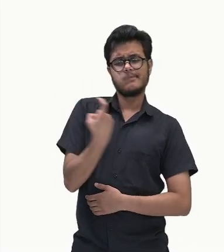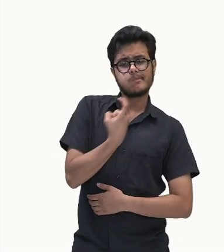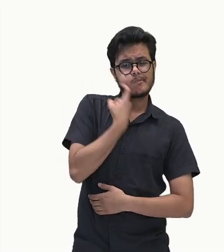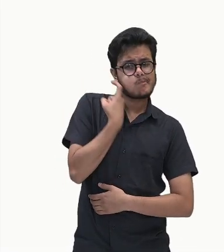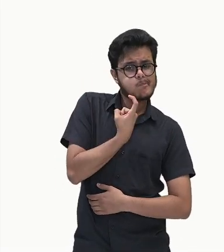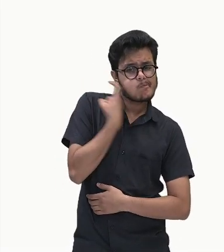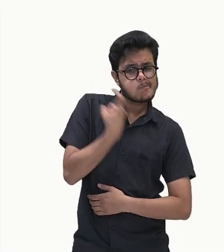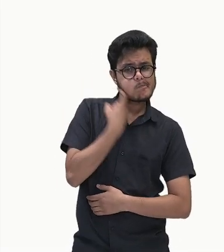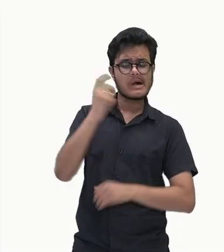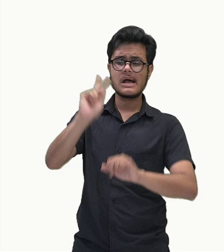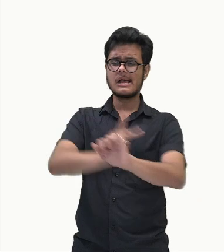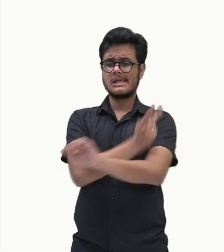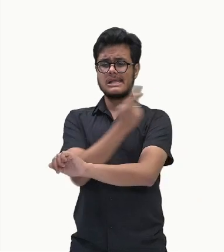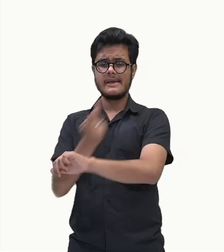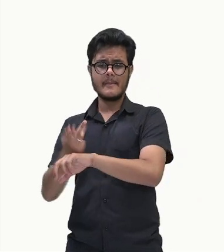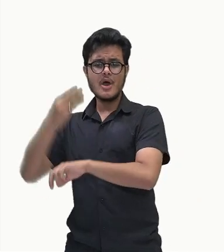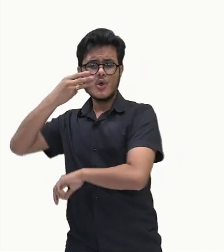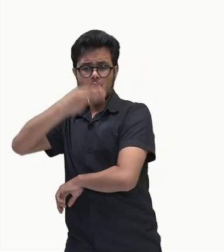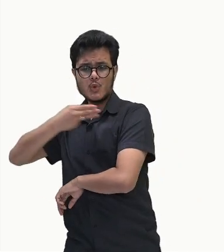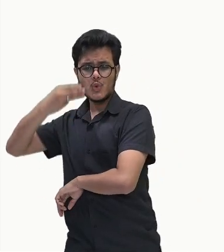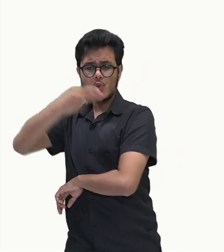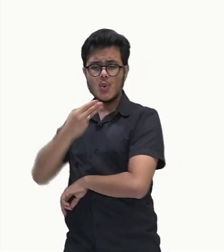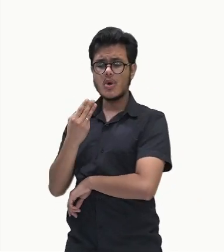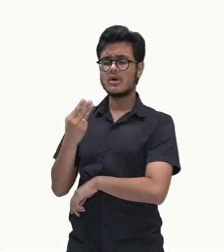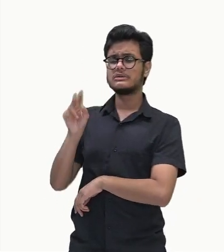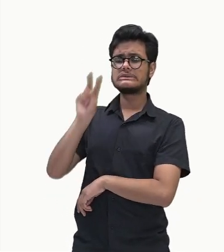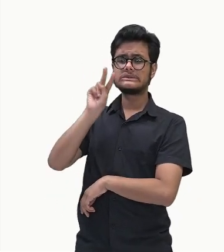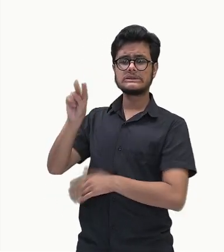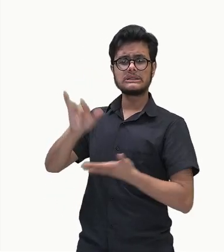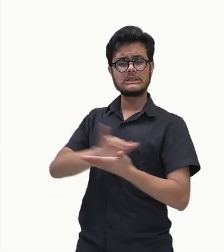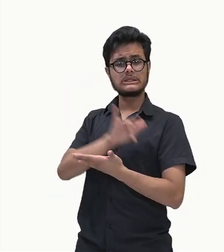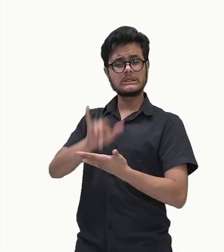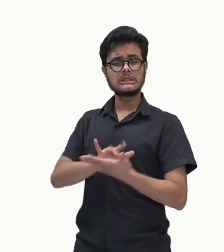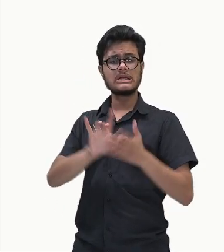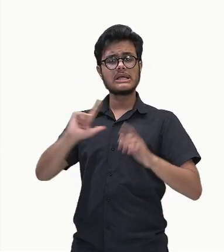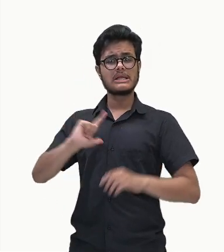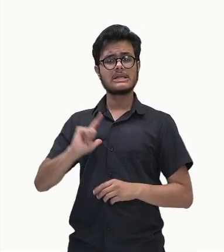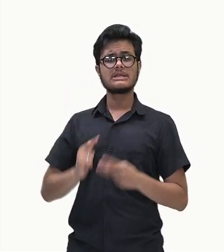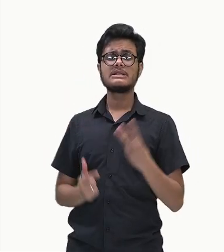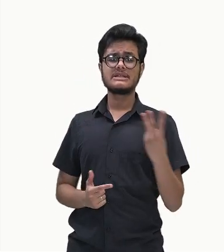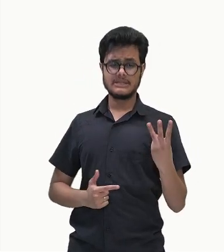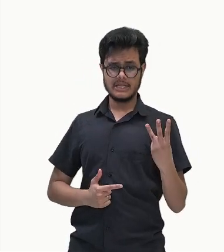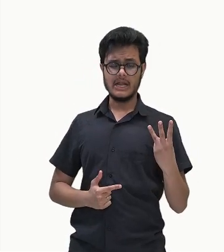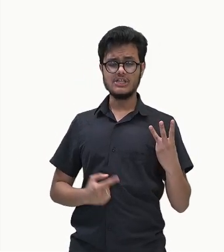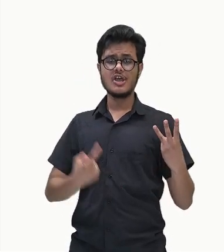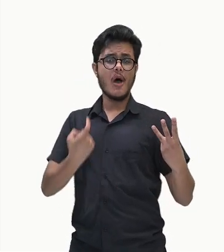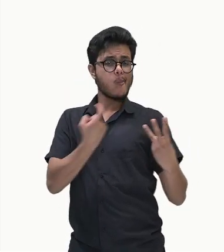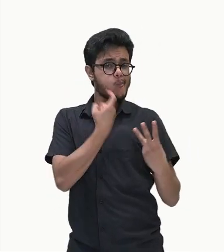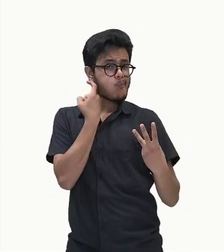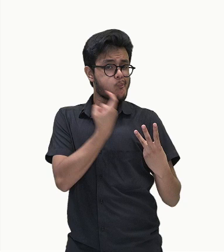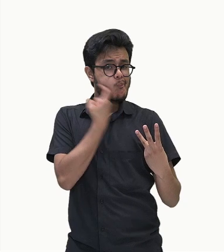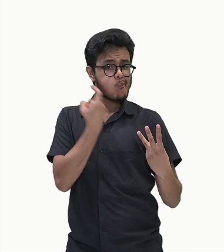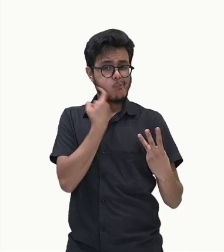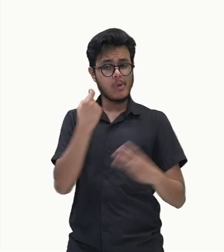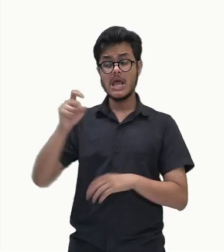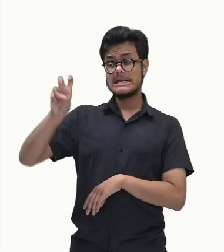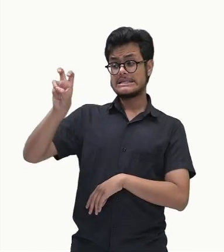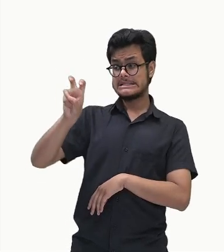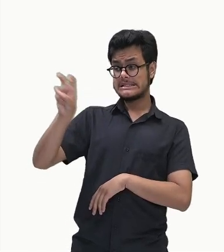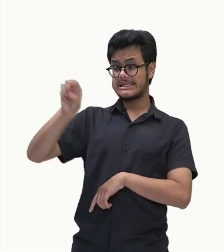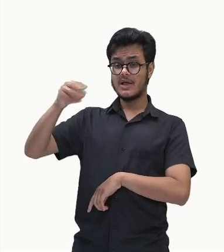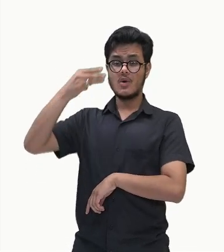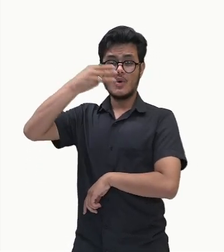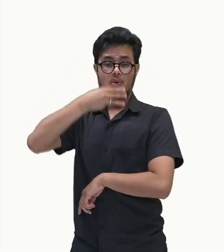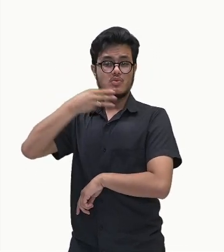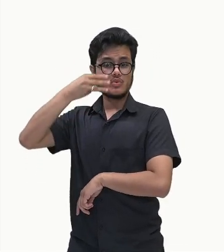sobremesa e esse cardápio que ela estava vendo oferece três tipos de peixe e cinco